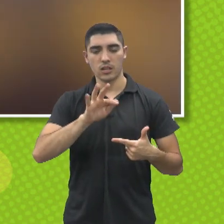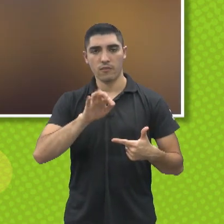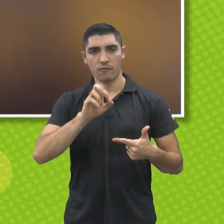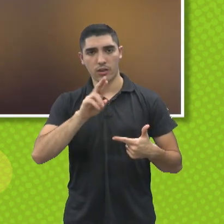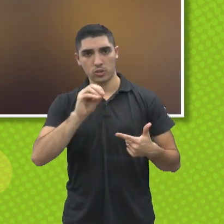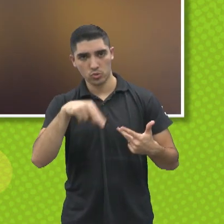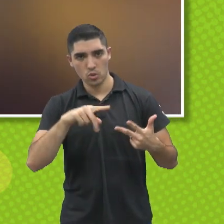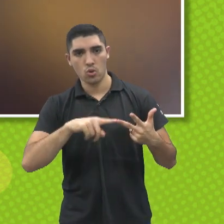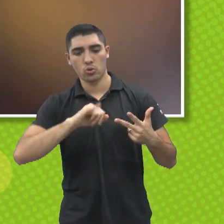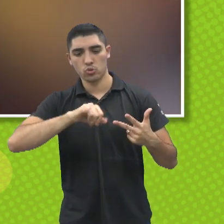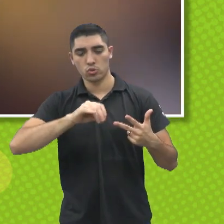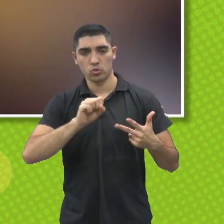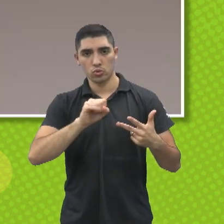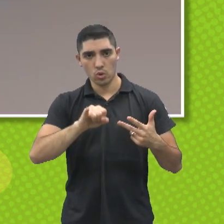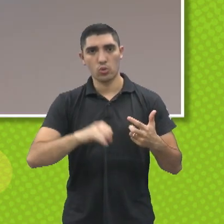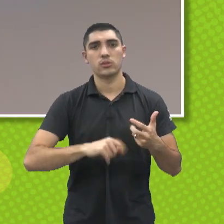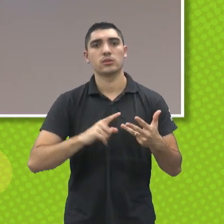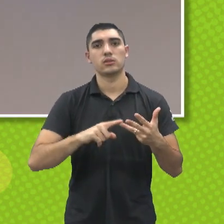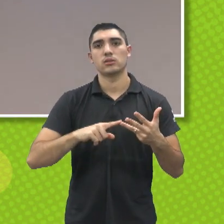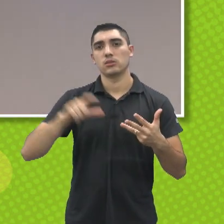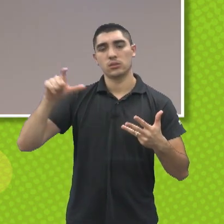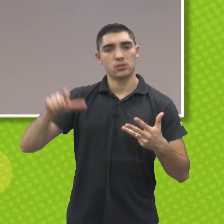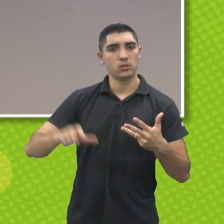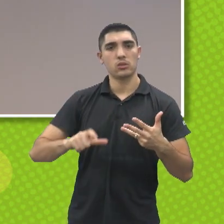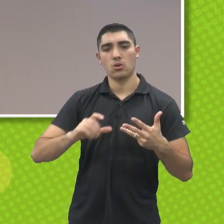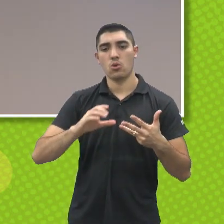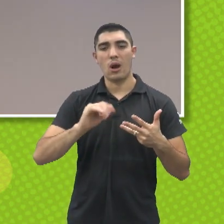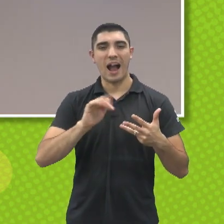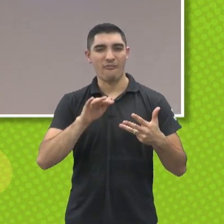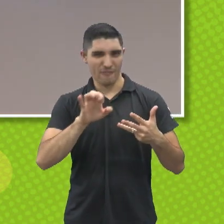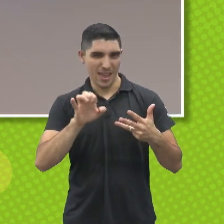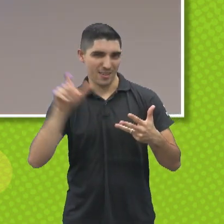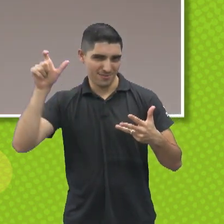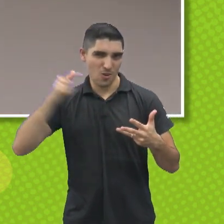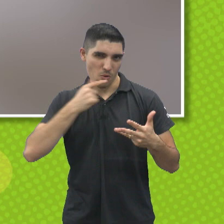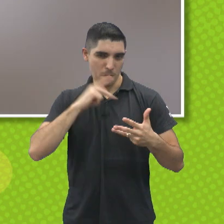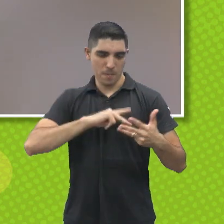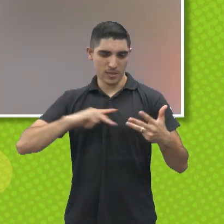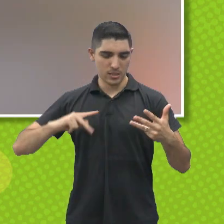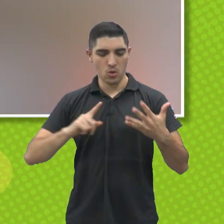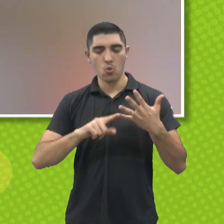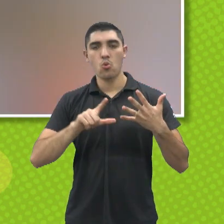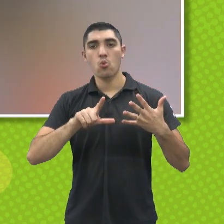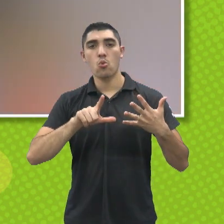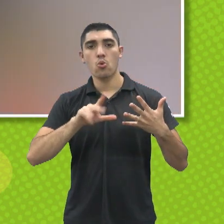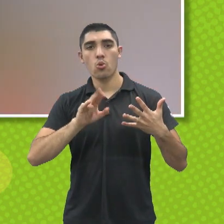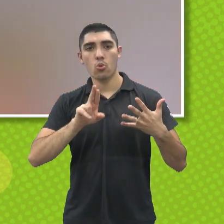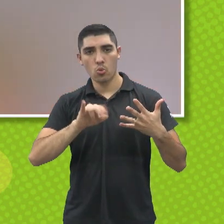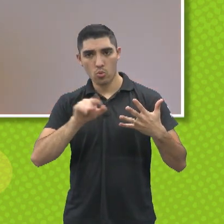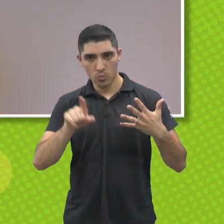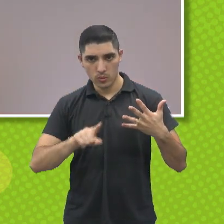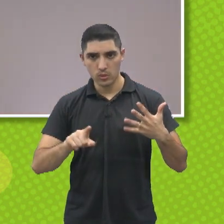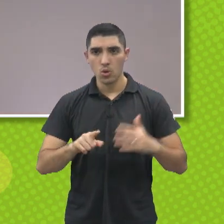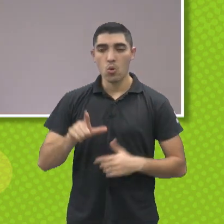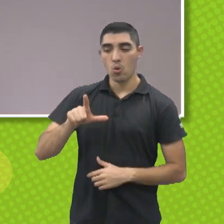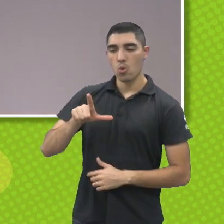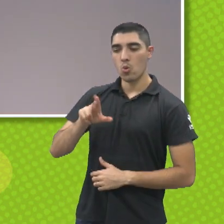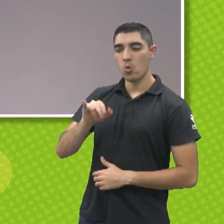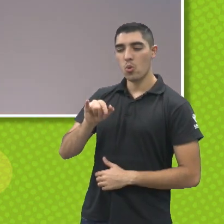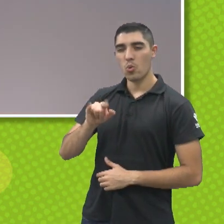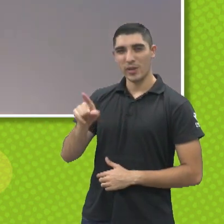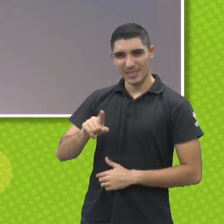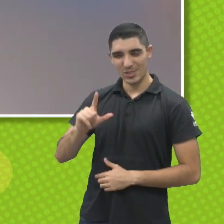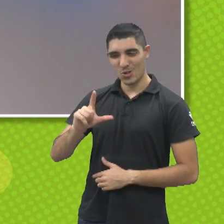Vanderlei na supervisão, Café presidente, então o Luiz também, que vocês conhecem tanto aqui de São José, né? O Luiz está lá com a gente também, Luiz Louco fazendo a parte